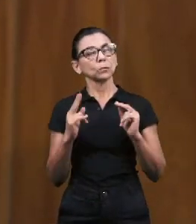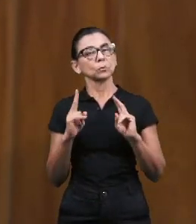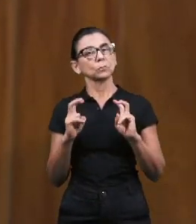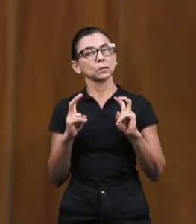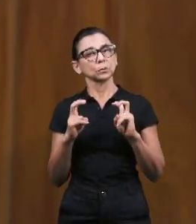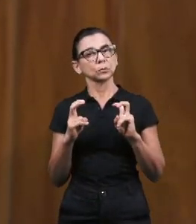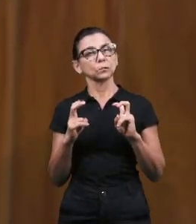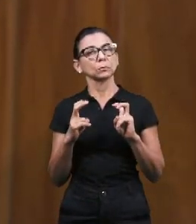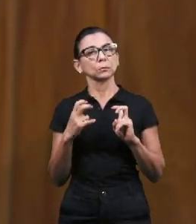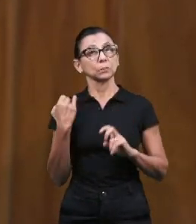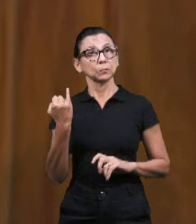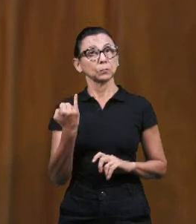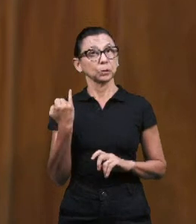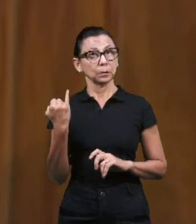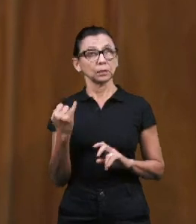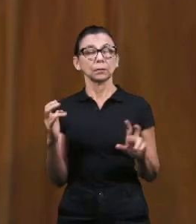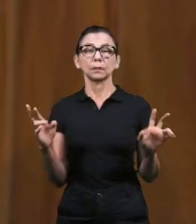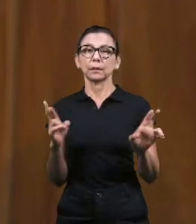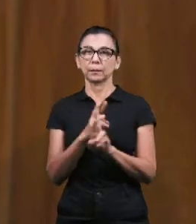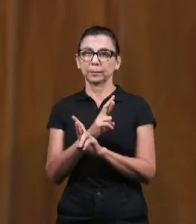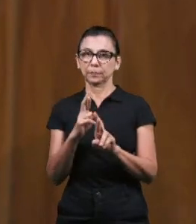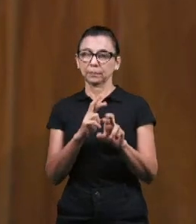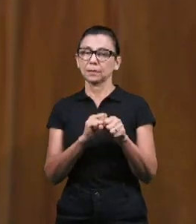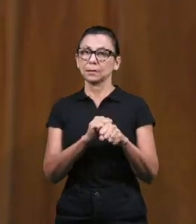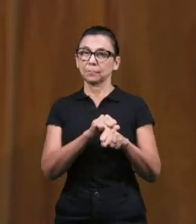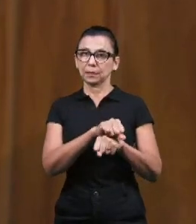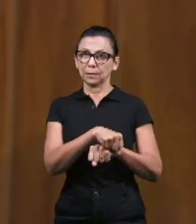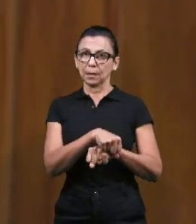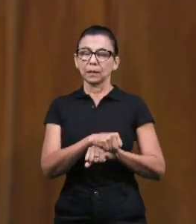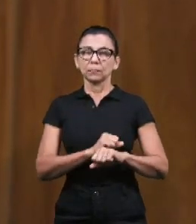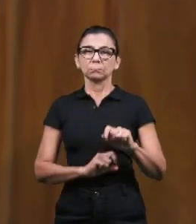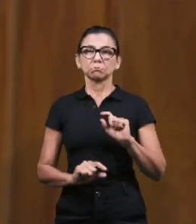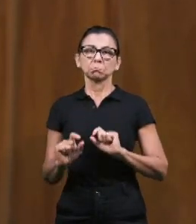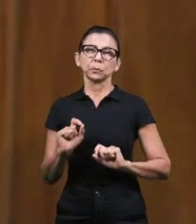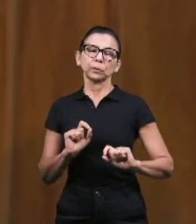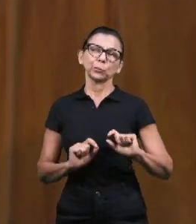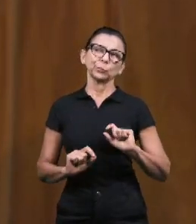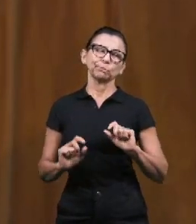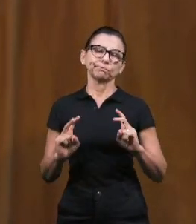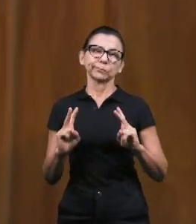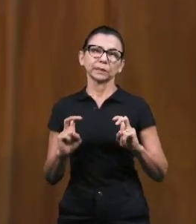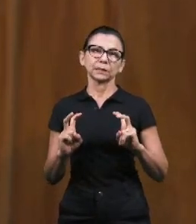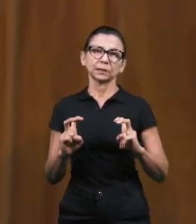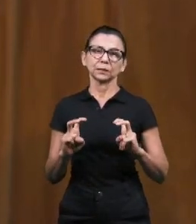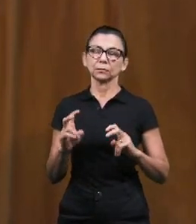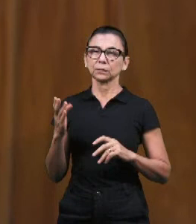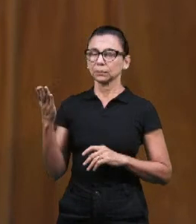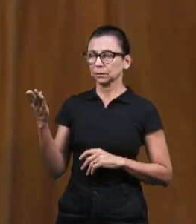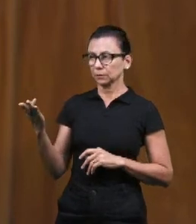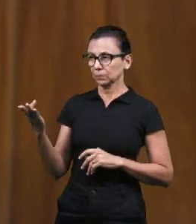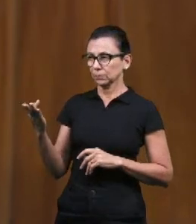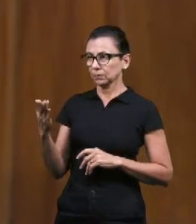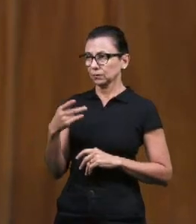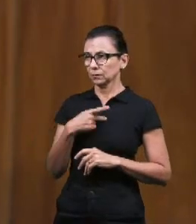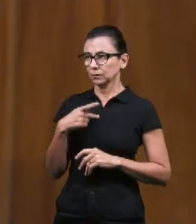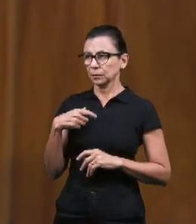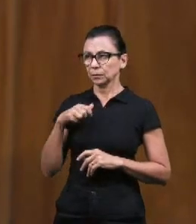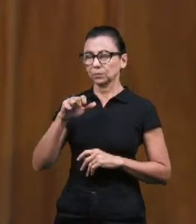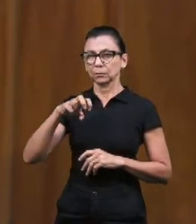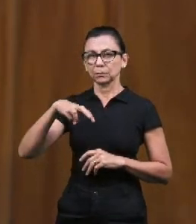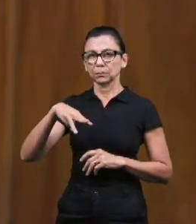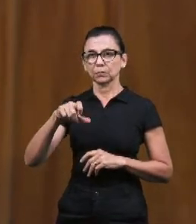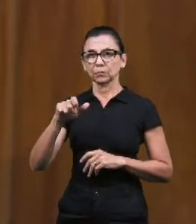importante com relação ao seminário, que é um assunto que certamente o pastor Marcelo está em condições de nos